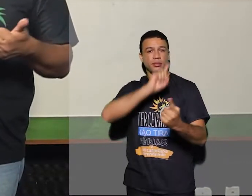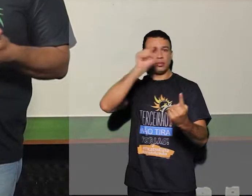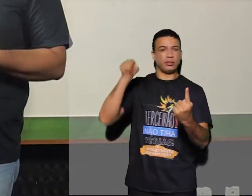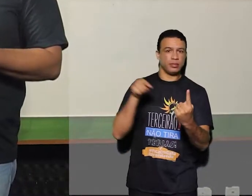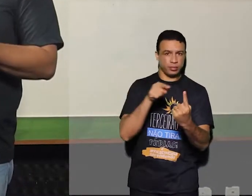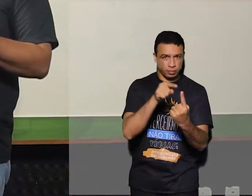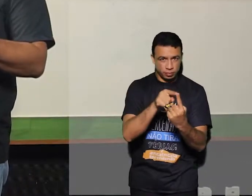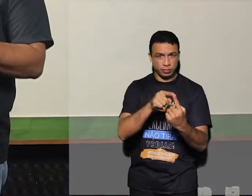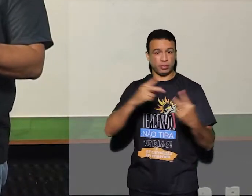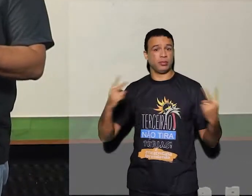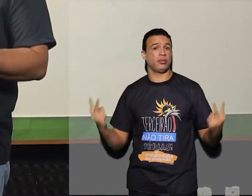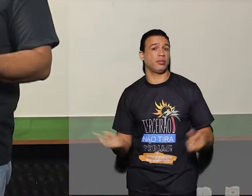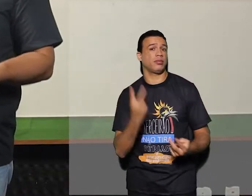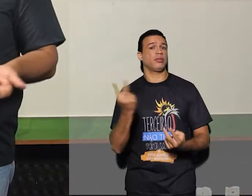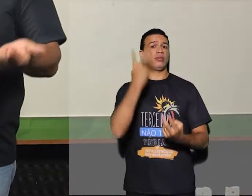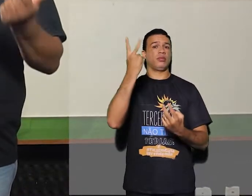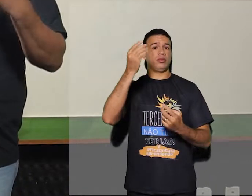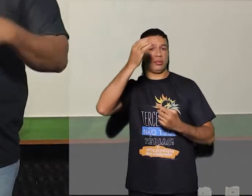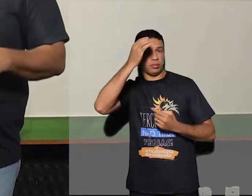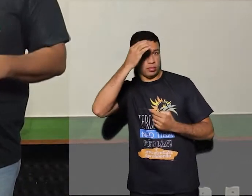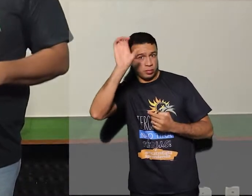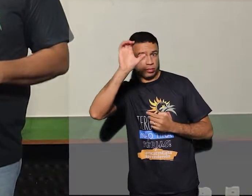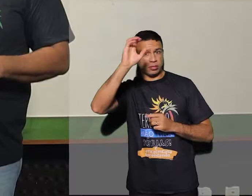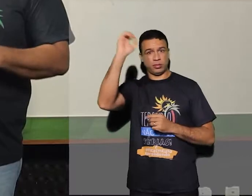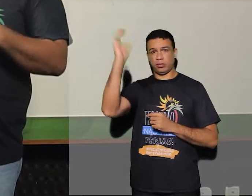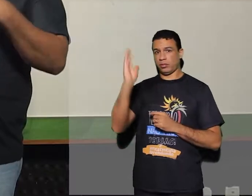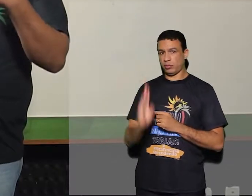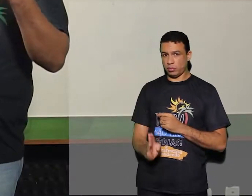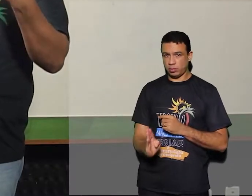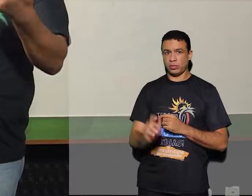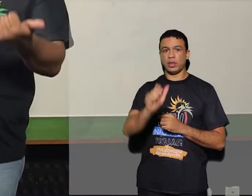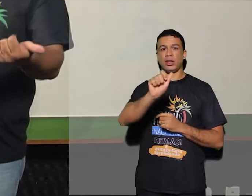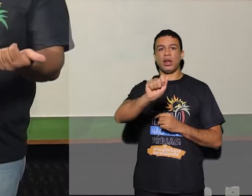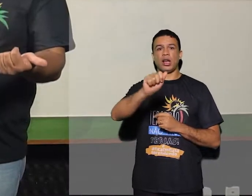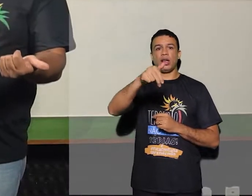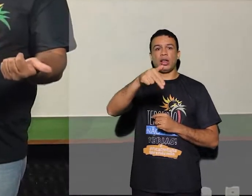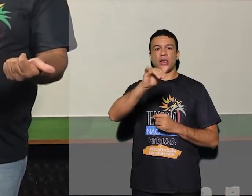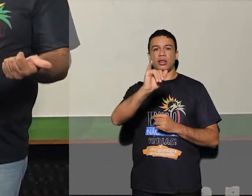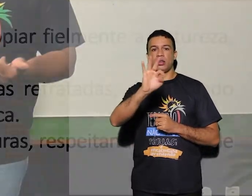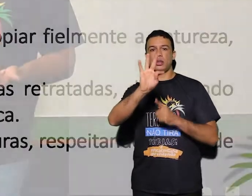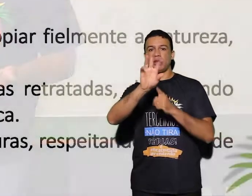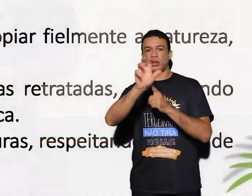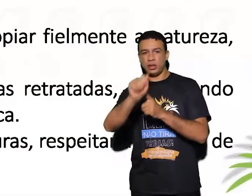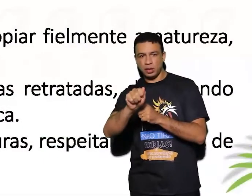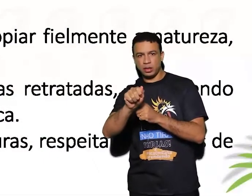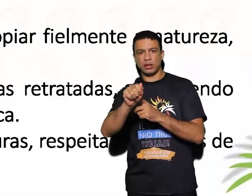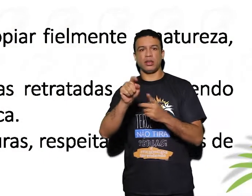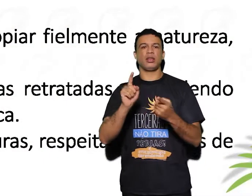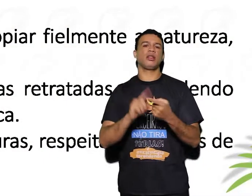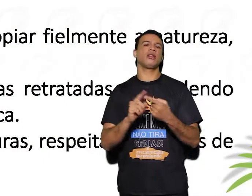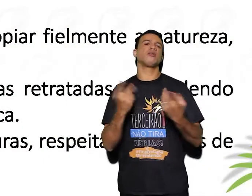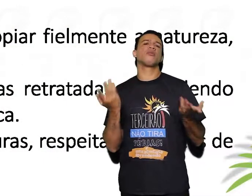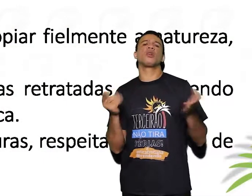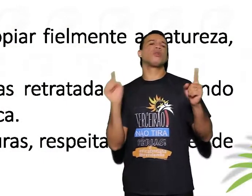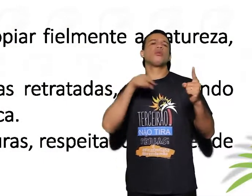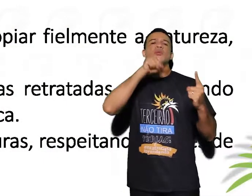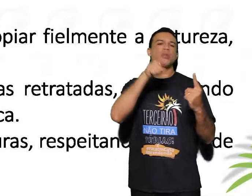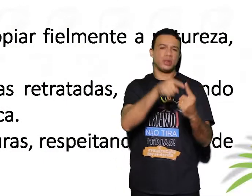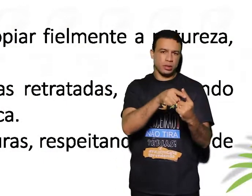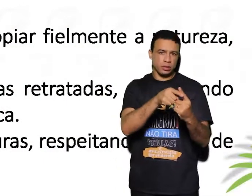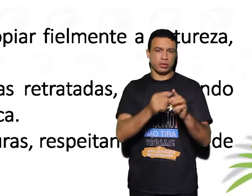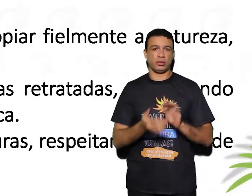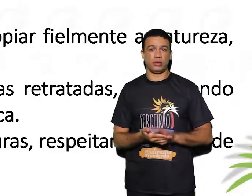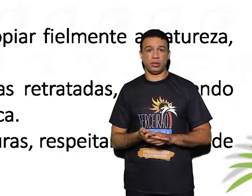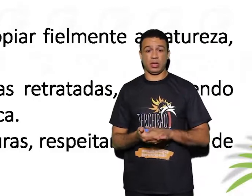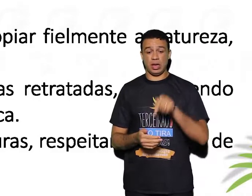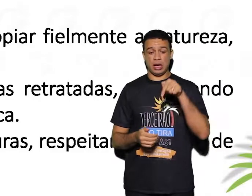arte que valorizasse a cultura brasileira, Anita Malfatti e outros modernistas pretendiam, letra A, libertar a